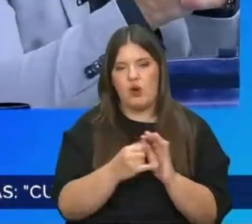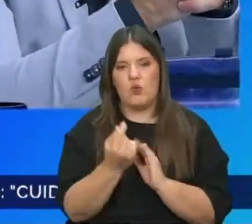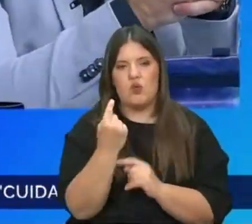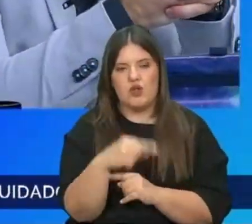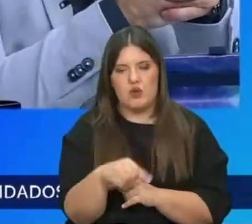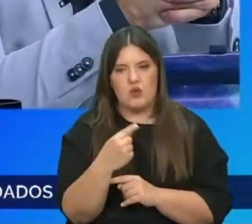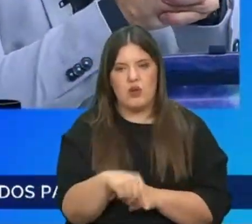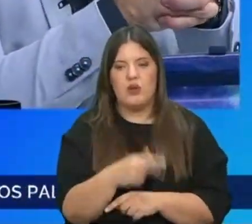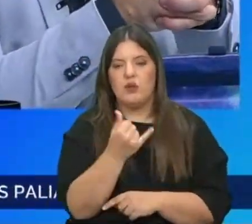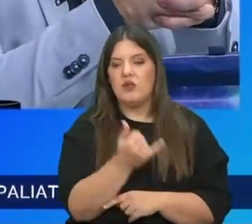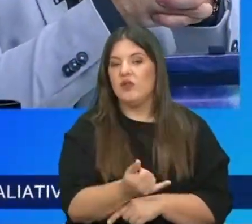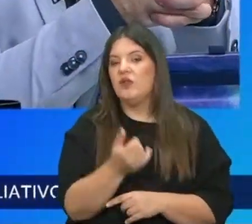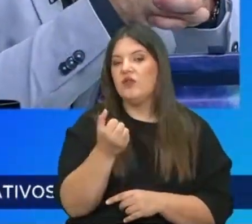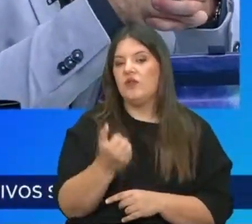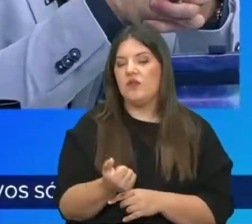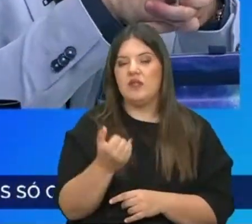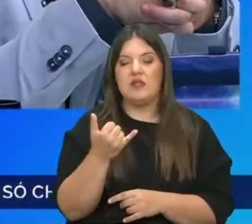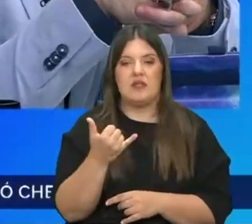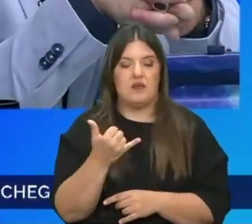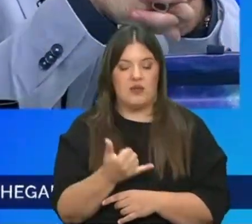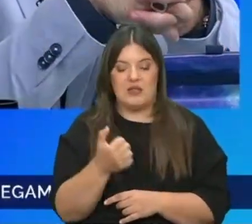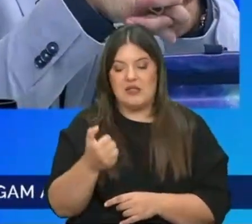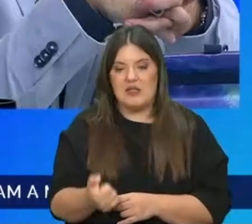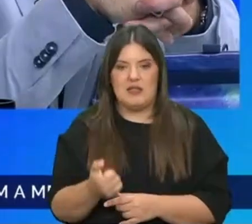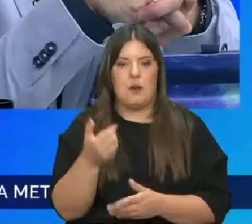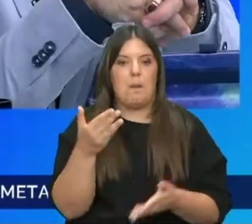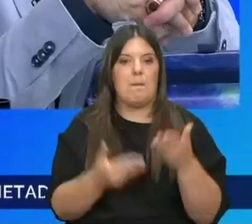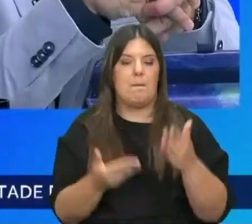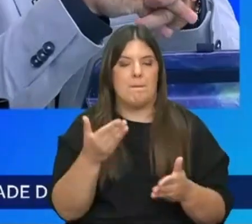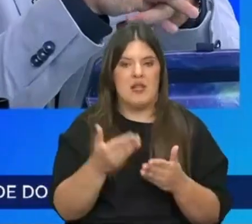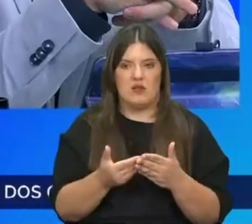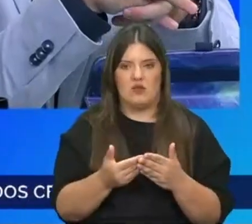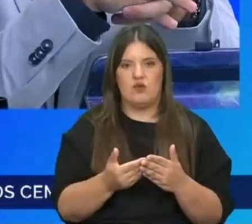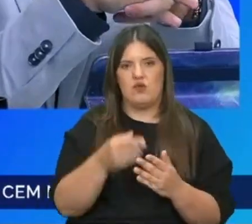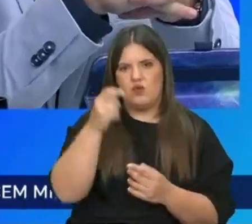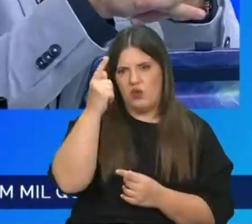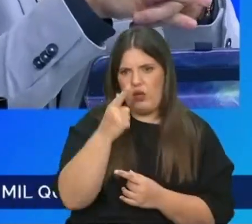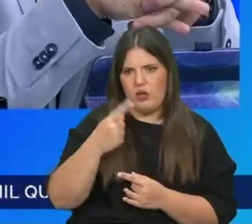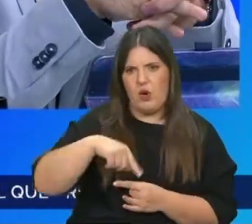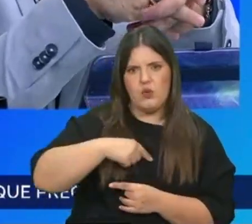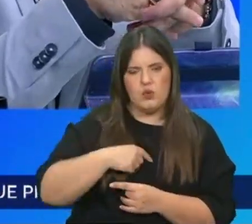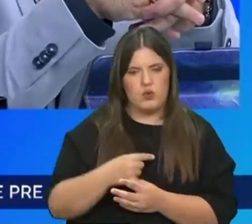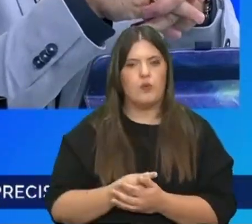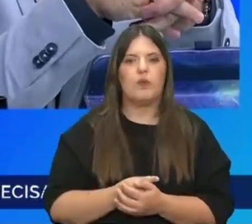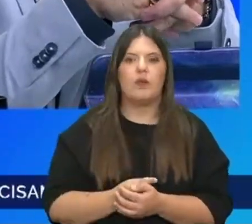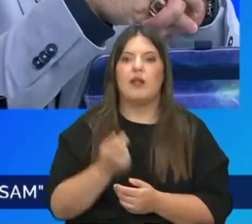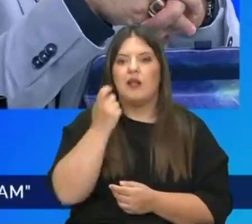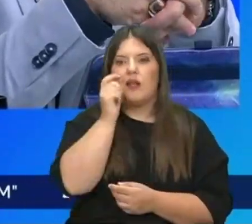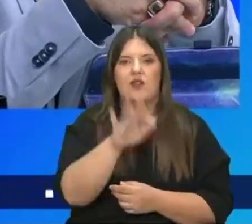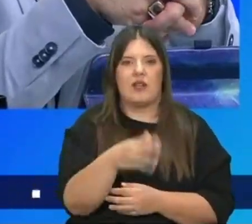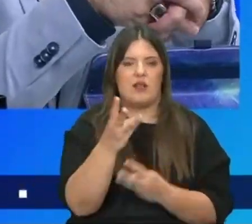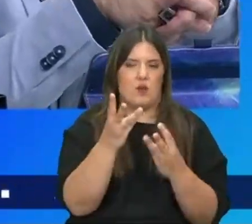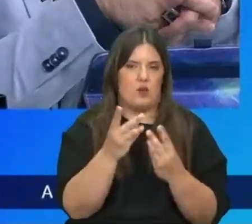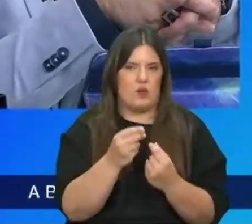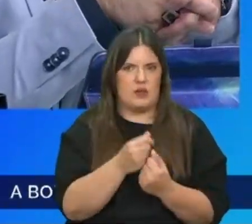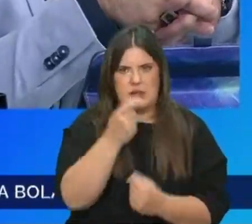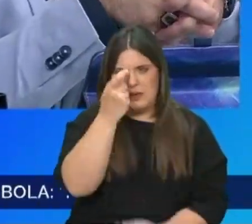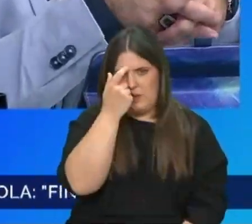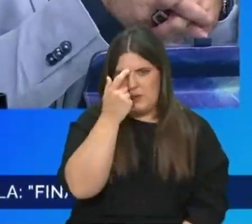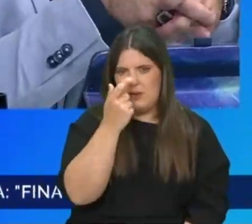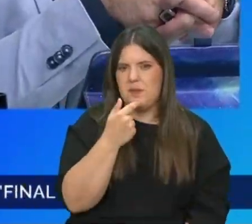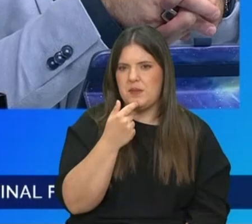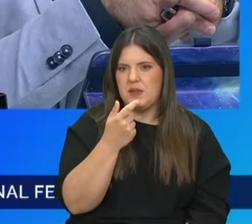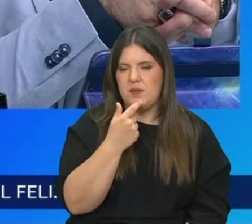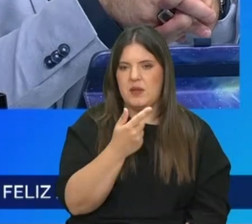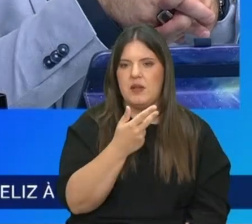de 225 massas solares, 205 vezes a massa do nosso Sol. Quem está lá em casa, se já está a fazer as contas de cabeça, vai perceber